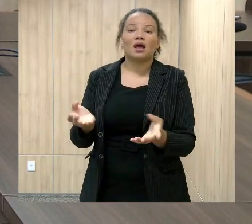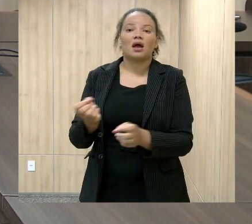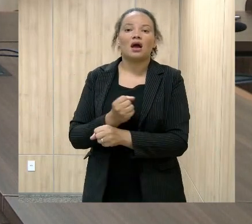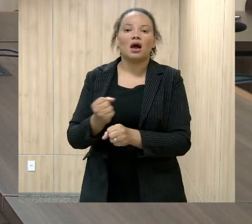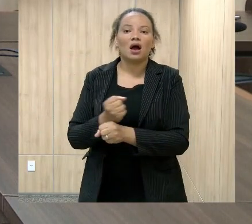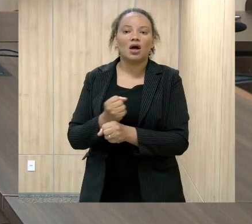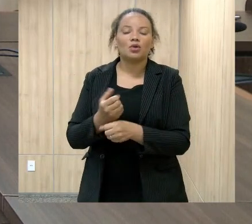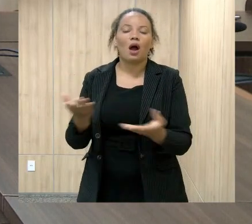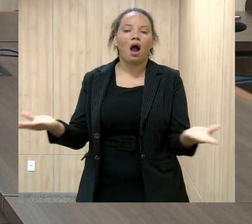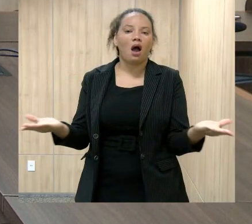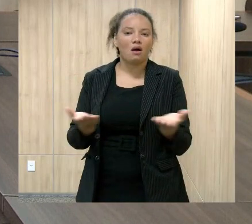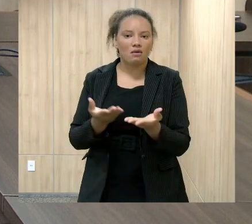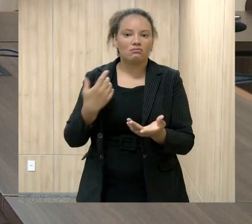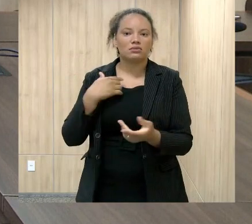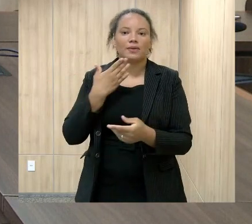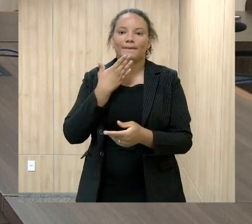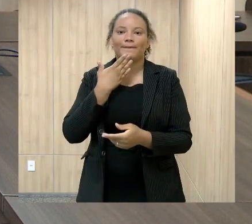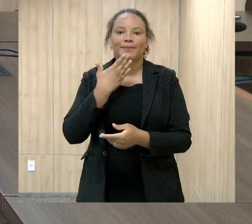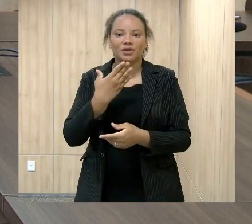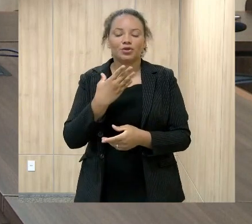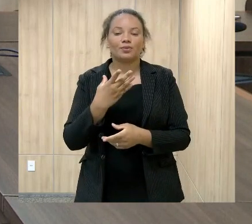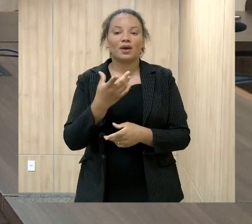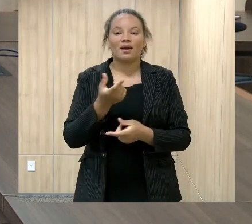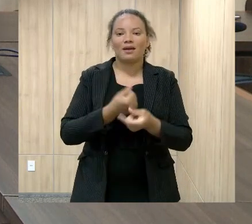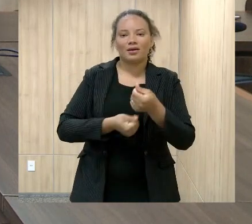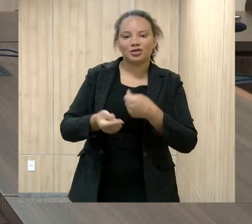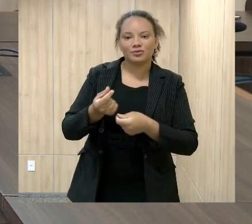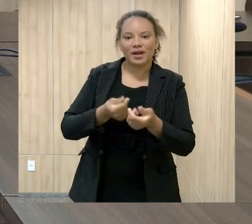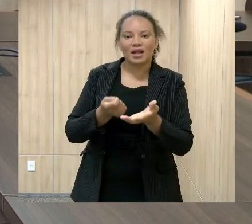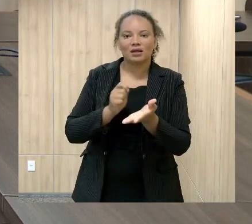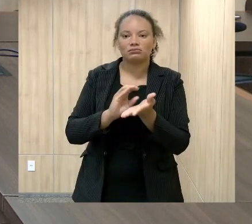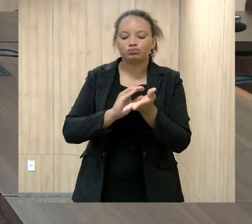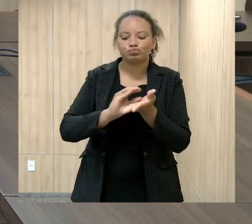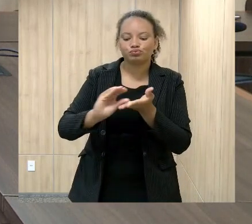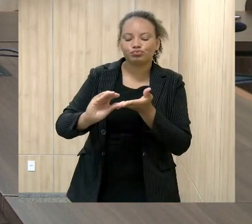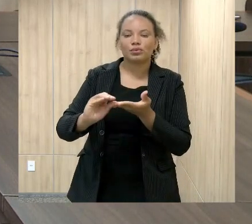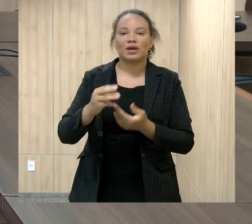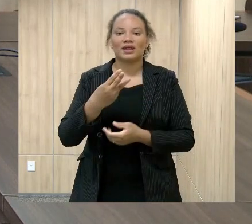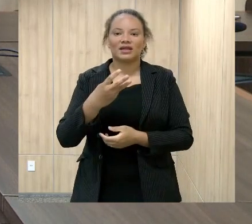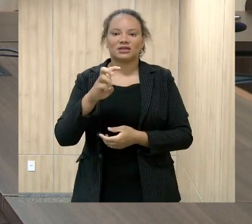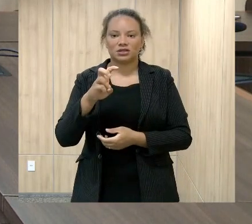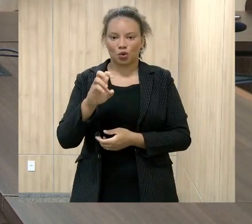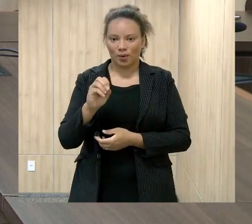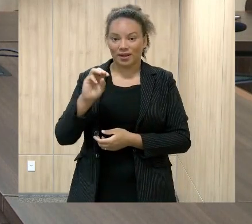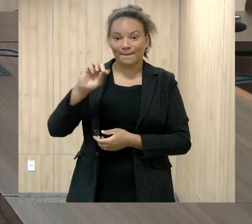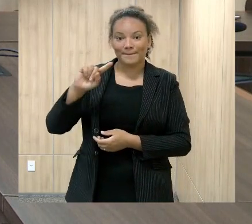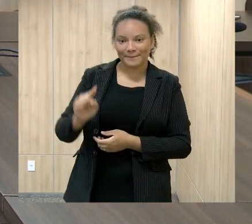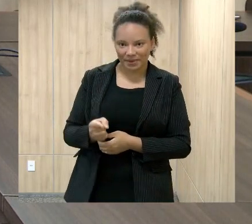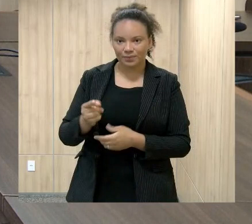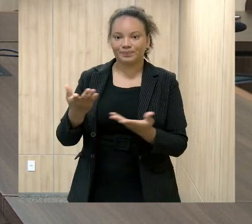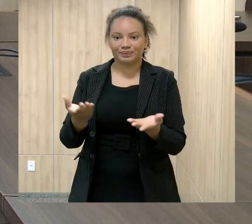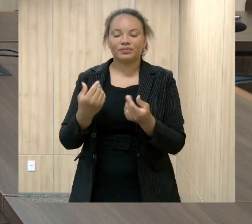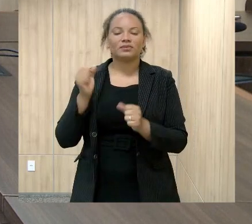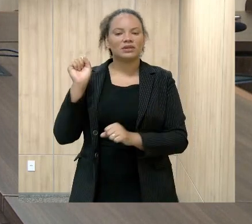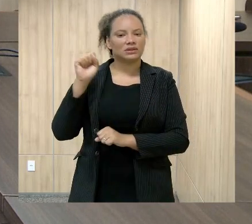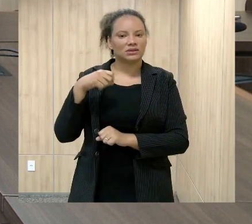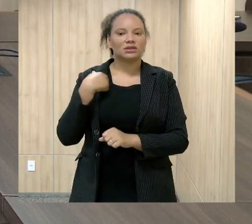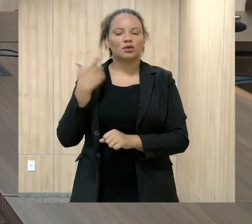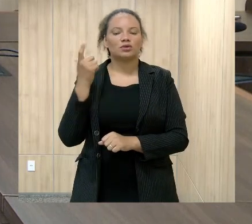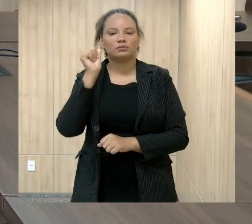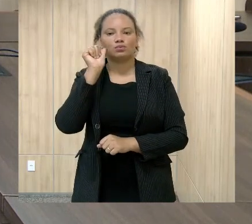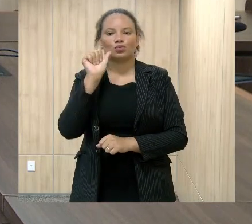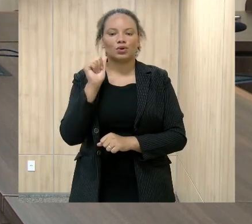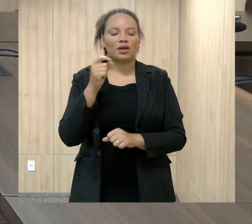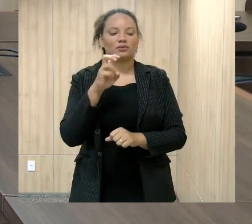do nosso mandato nós destinamos uma emenda de 350 mil deputada para que a gente pudesse sim levar